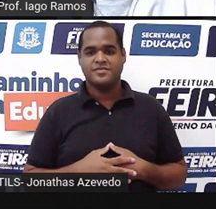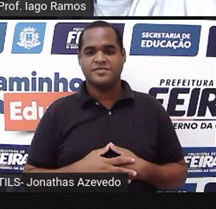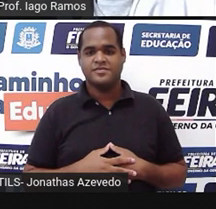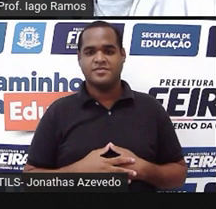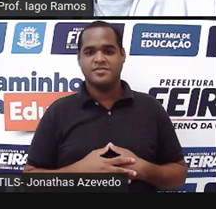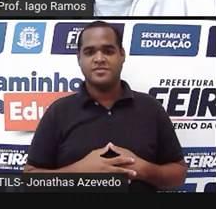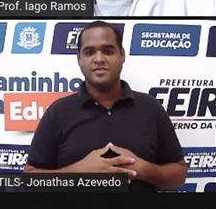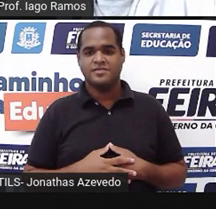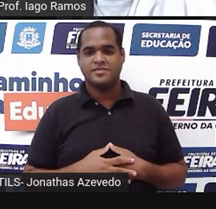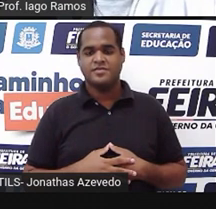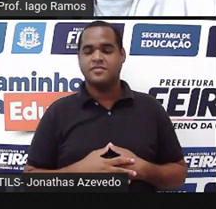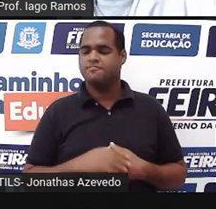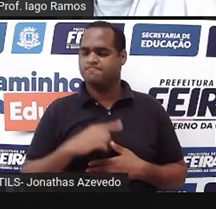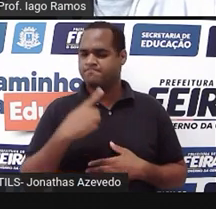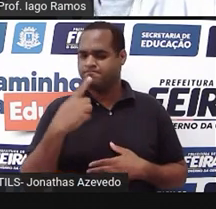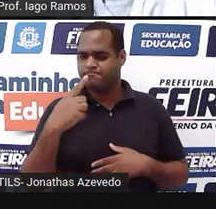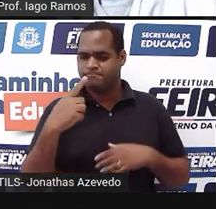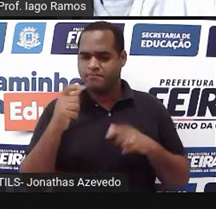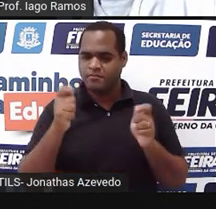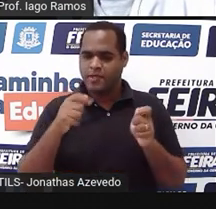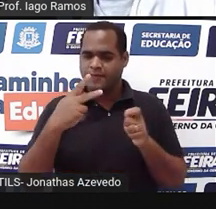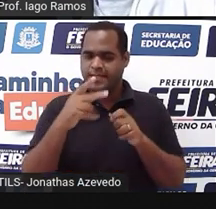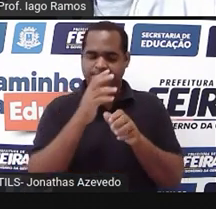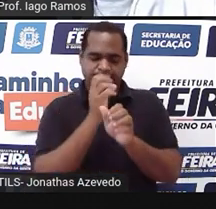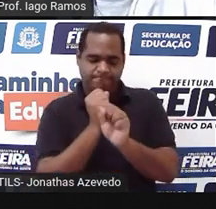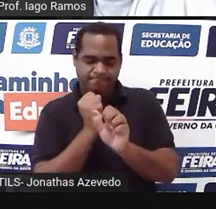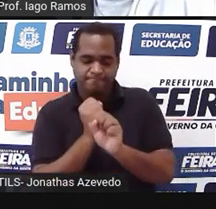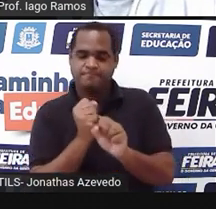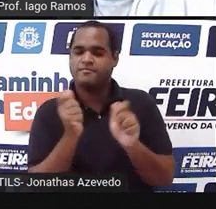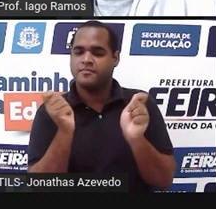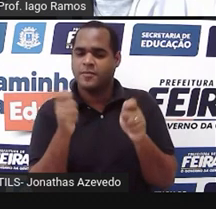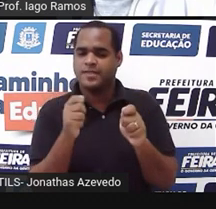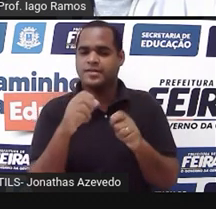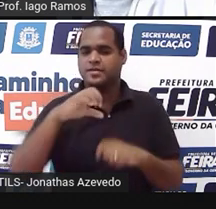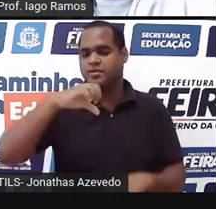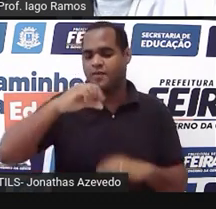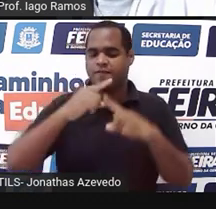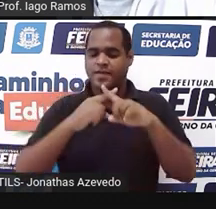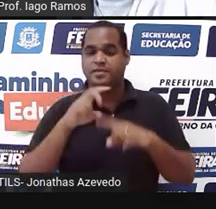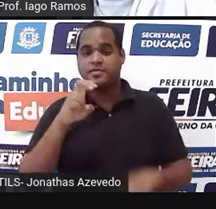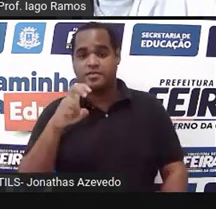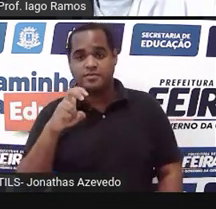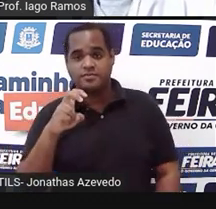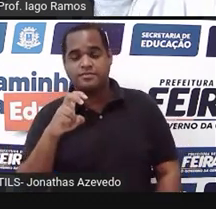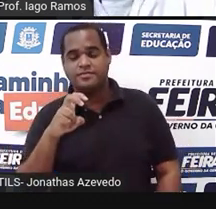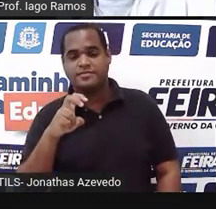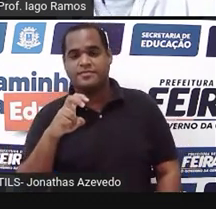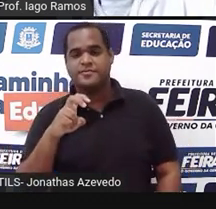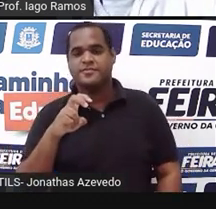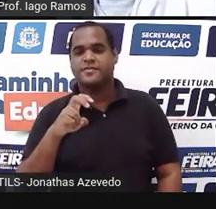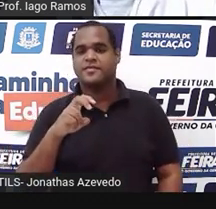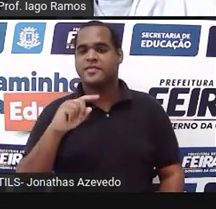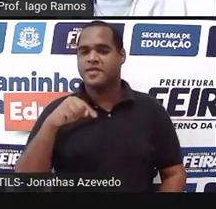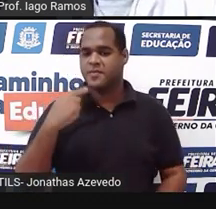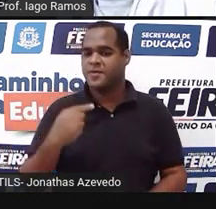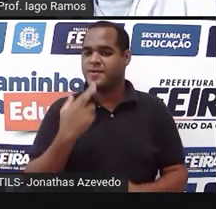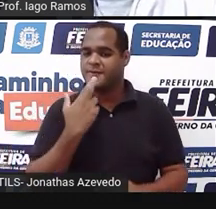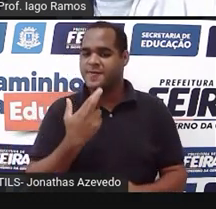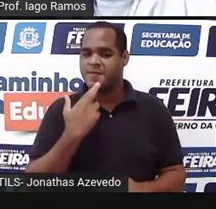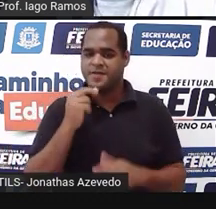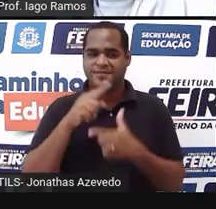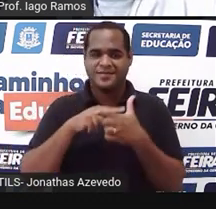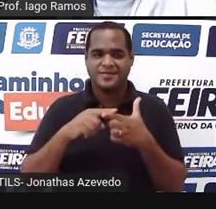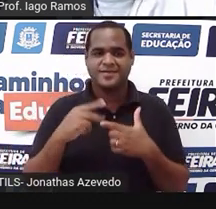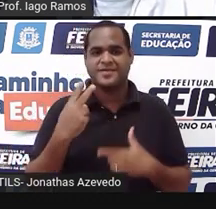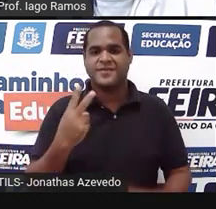E aí você já pode fazendo essa essa continha tá bom nove vezes cinco depois o resultado de